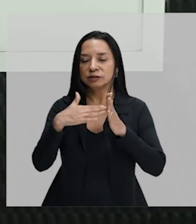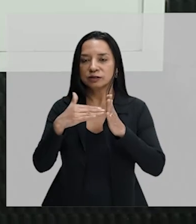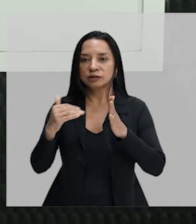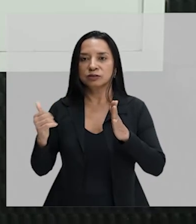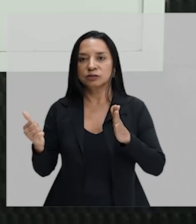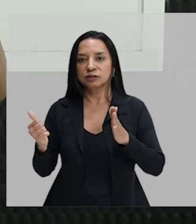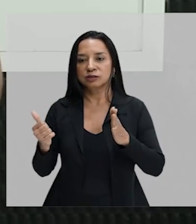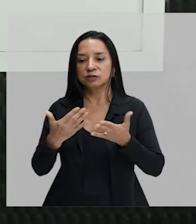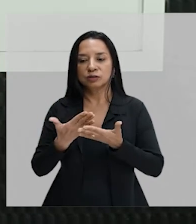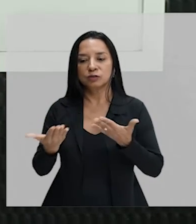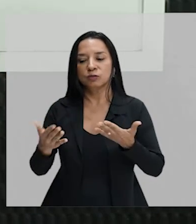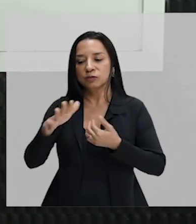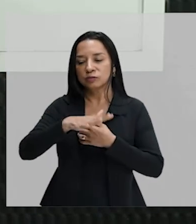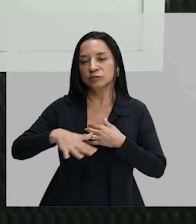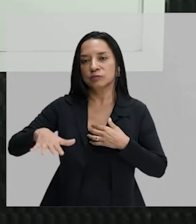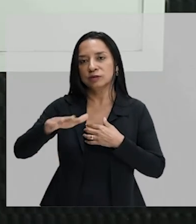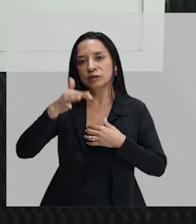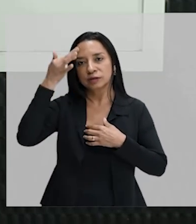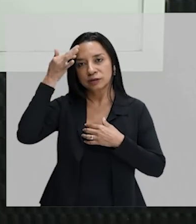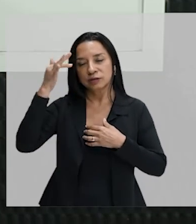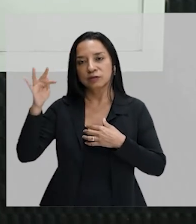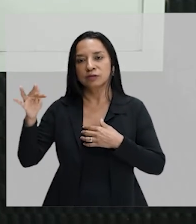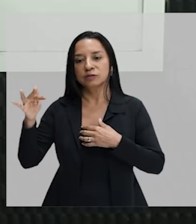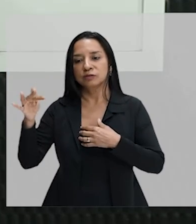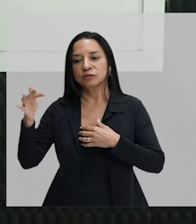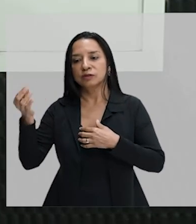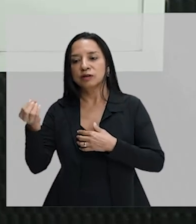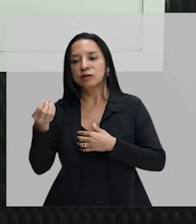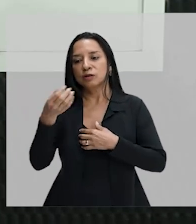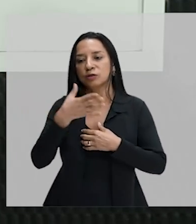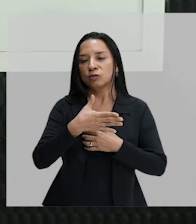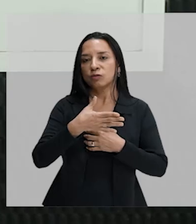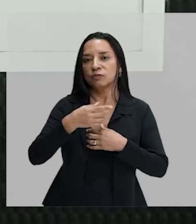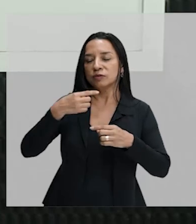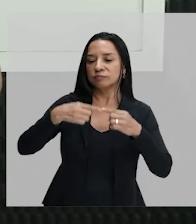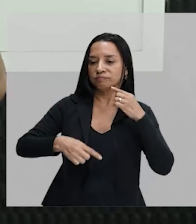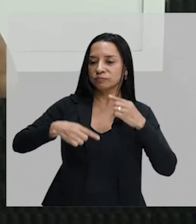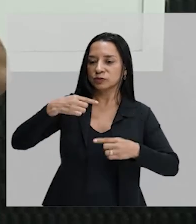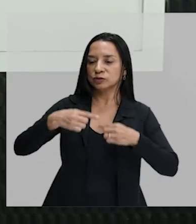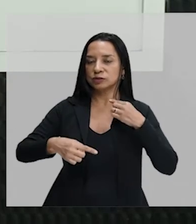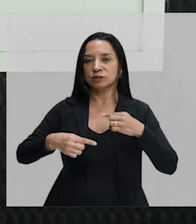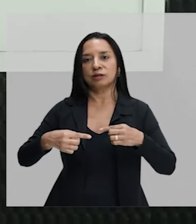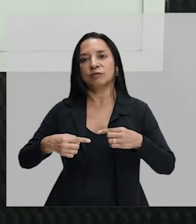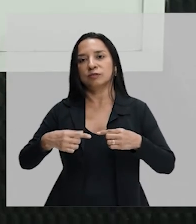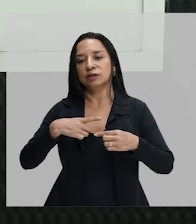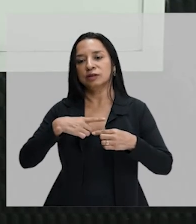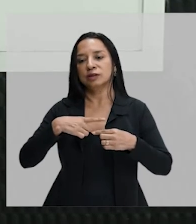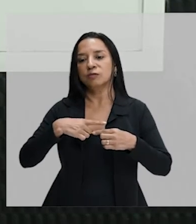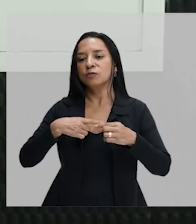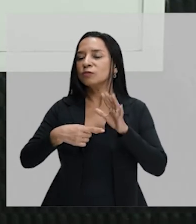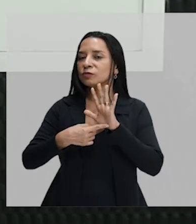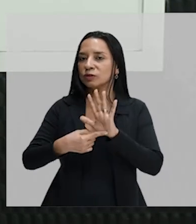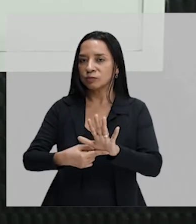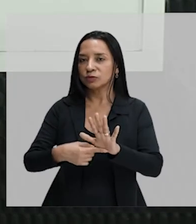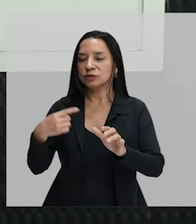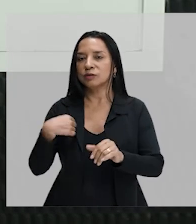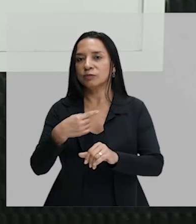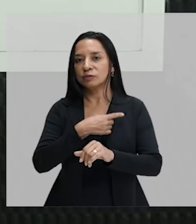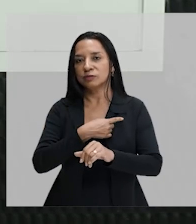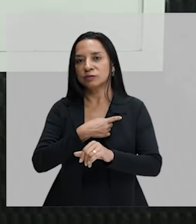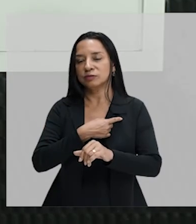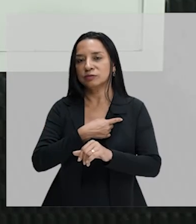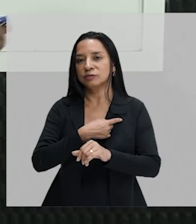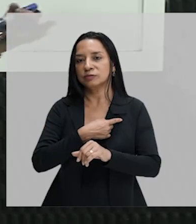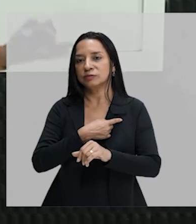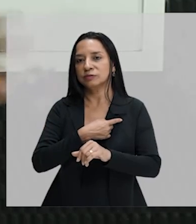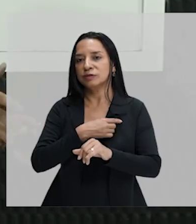estética, enquanto área da filosofia, é inovadora, é dinâmica e tem muito a oferecer para a gente, tá? Eu vou ficando